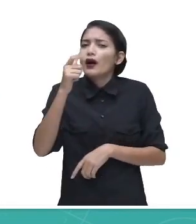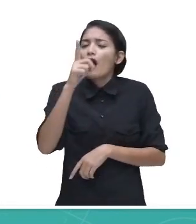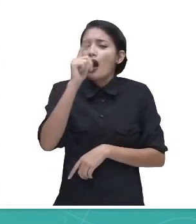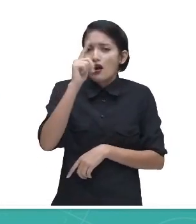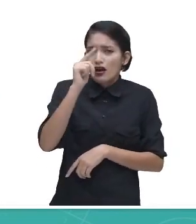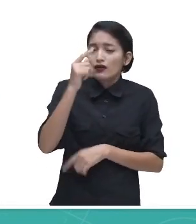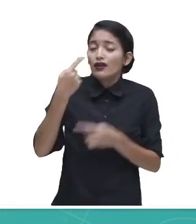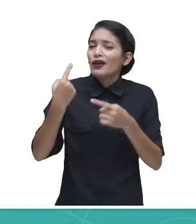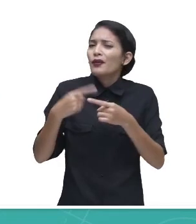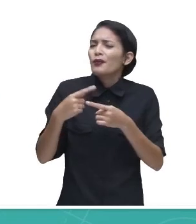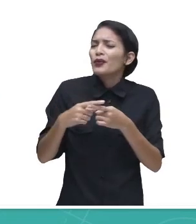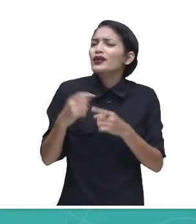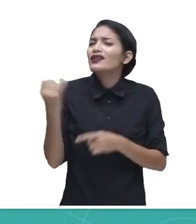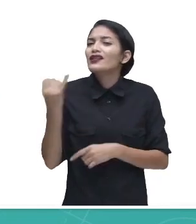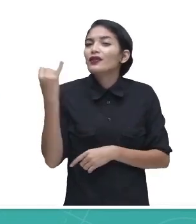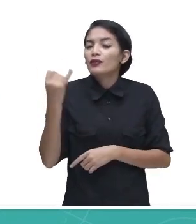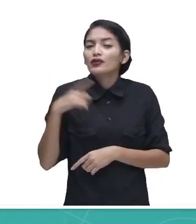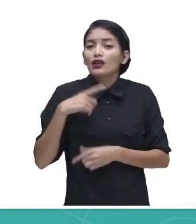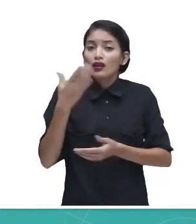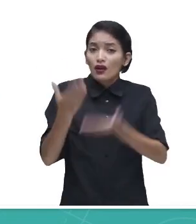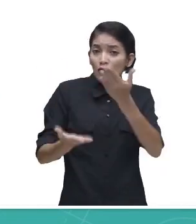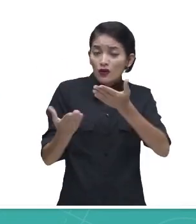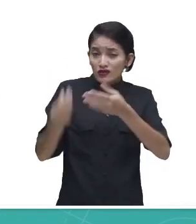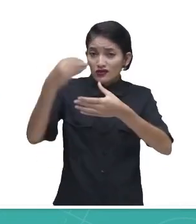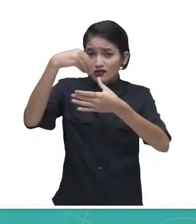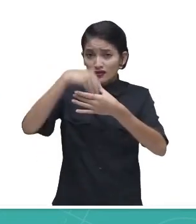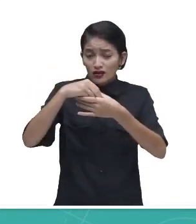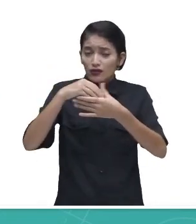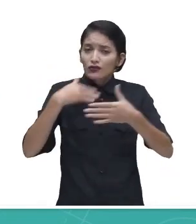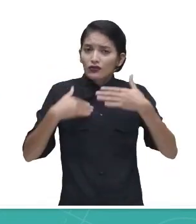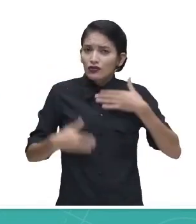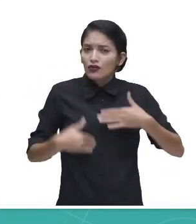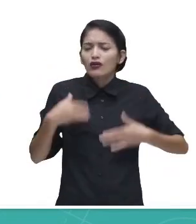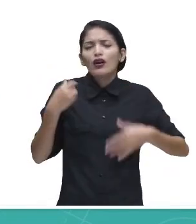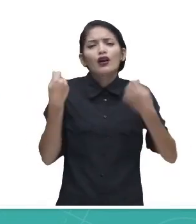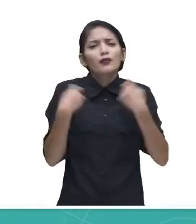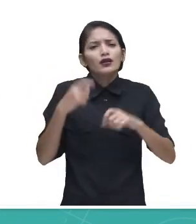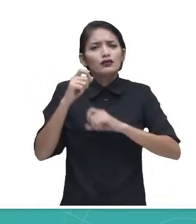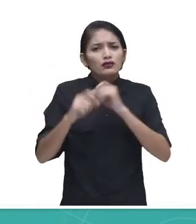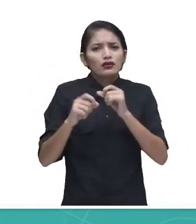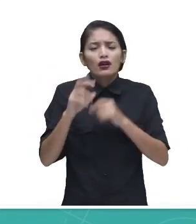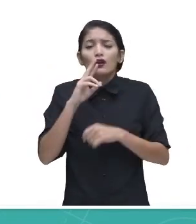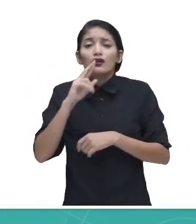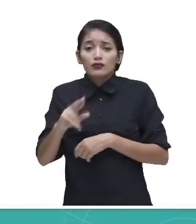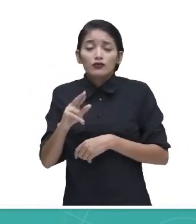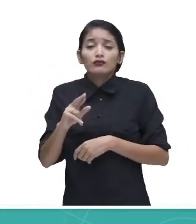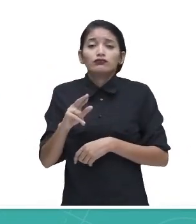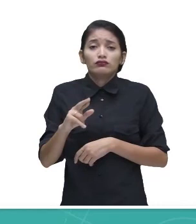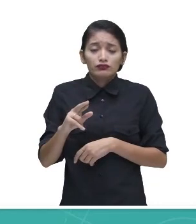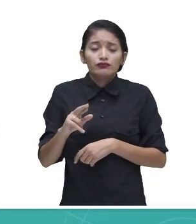Por que é importante manter o equilíbrio interno do nosso corpo? Você deve ter respondido que é algo